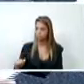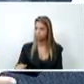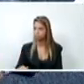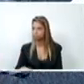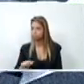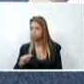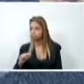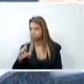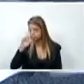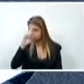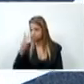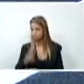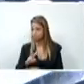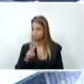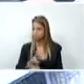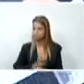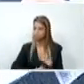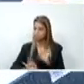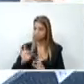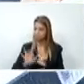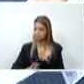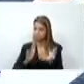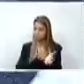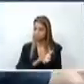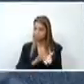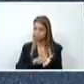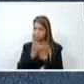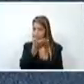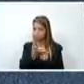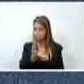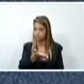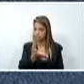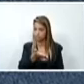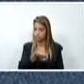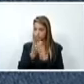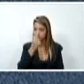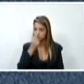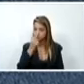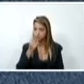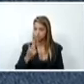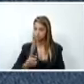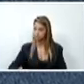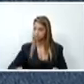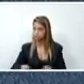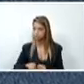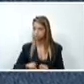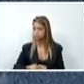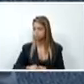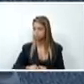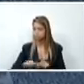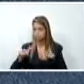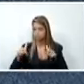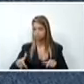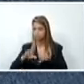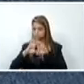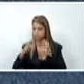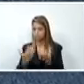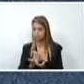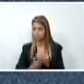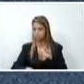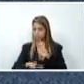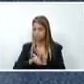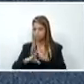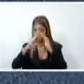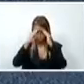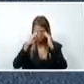está defendendo assim com veemência o projeto, eu parabenizo o senhor, mas como nós estamos numa casa de leis, vereador, e nós somos obrigados a cumprir a